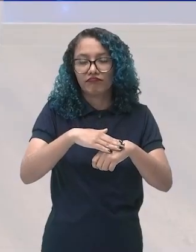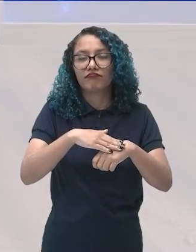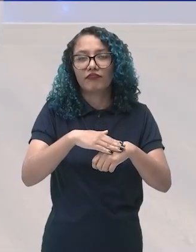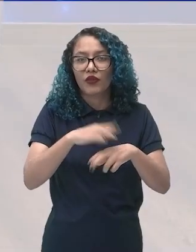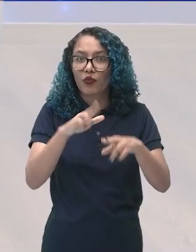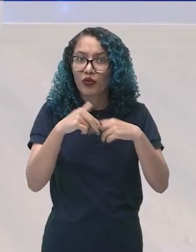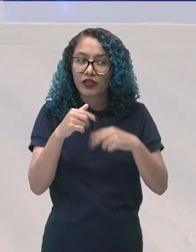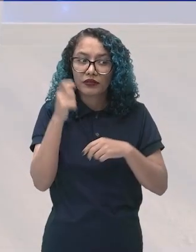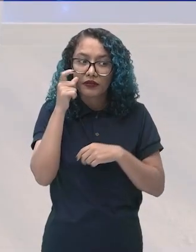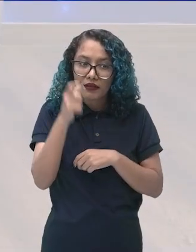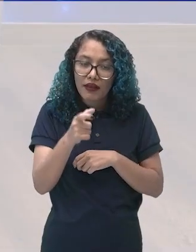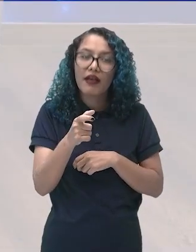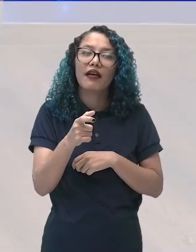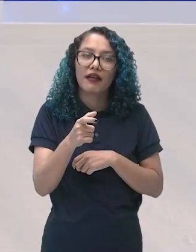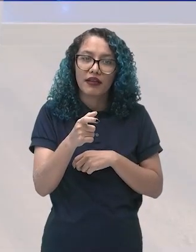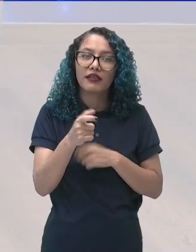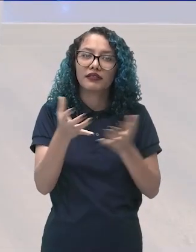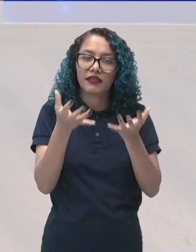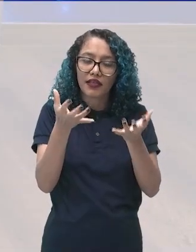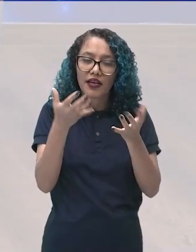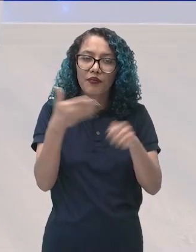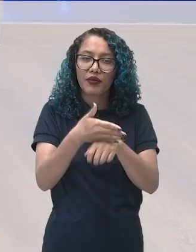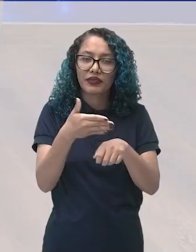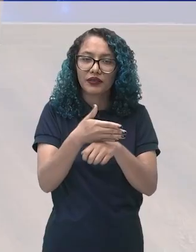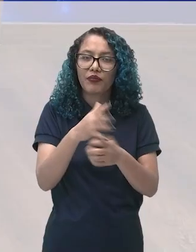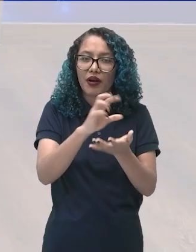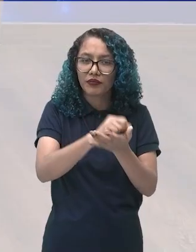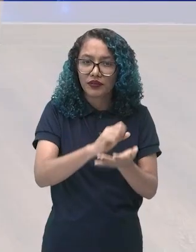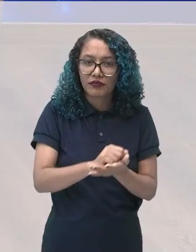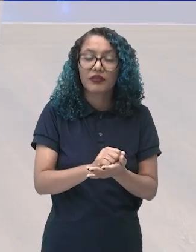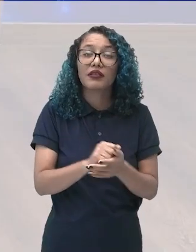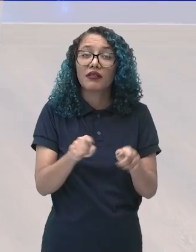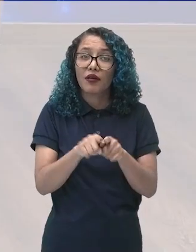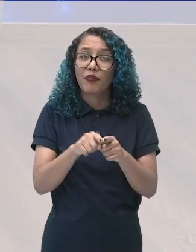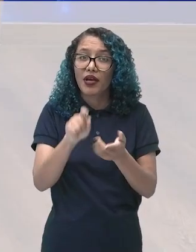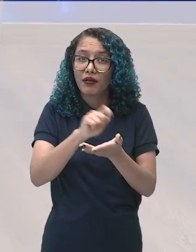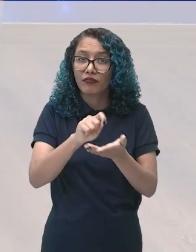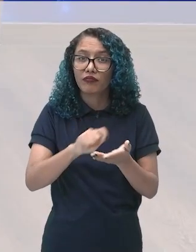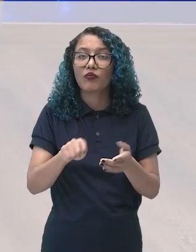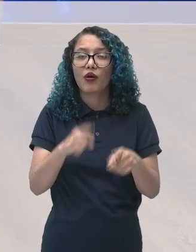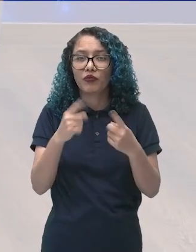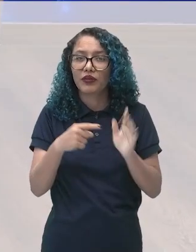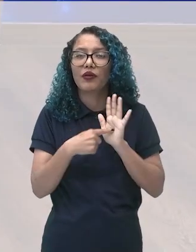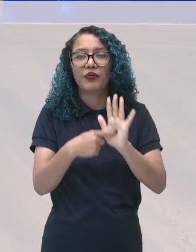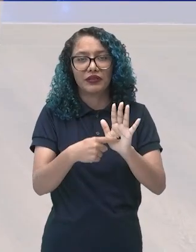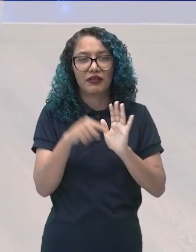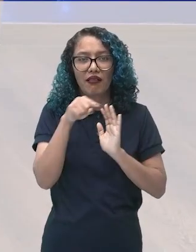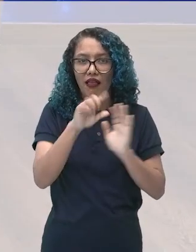para participar, para fazer minha inscrição. Compus uma música específica para o evento, inclusive.